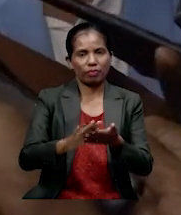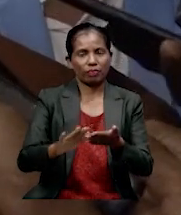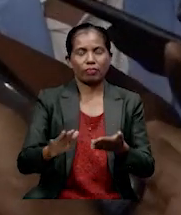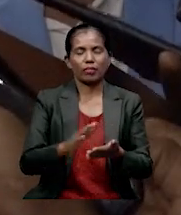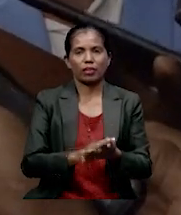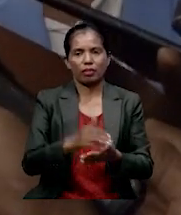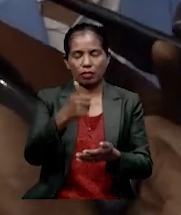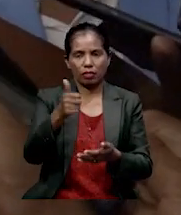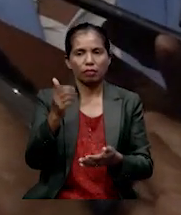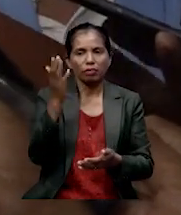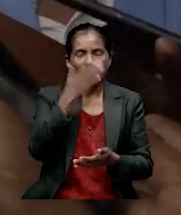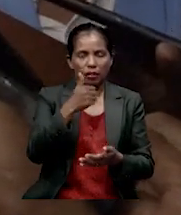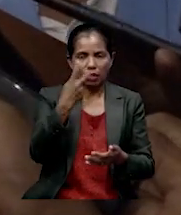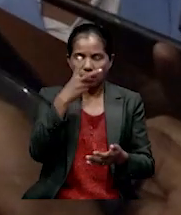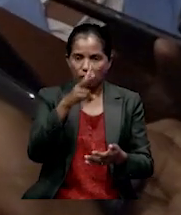enriquece né,